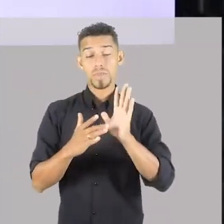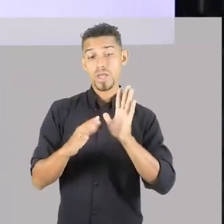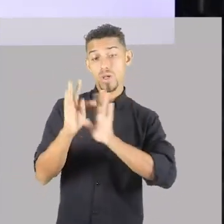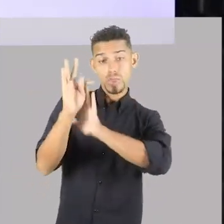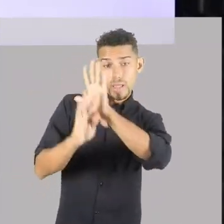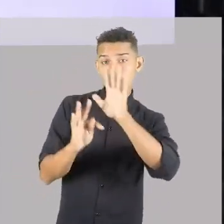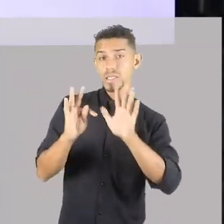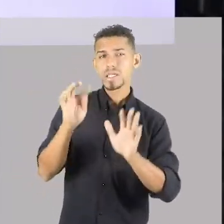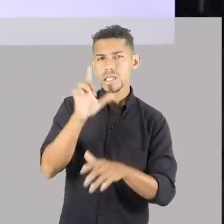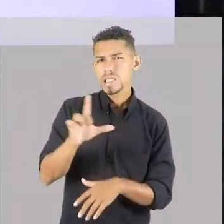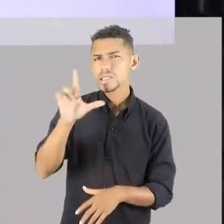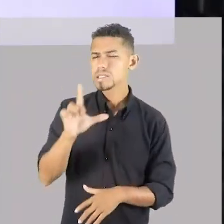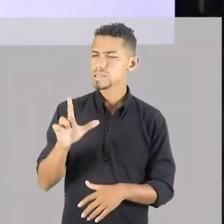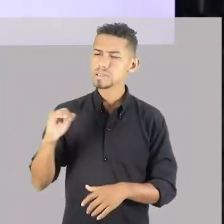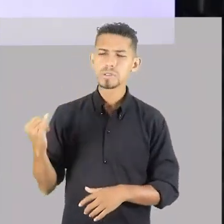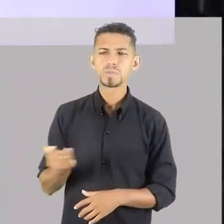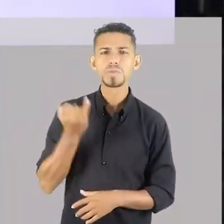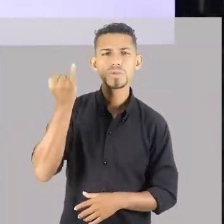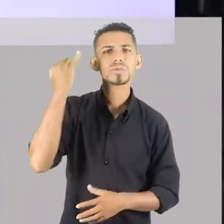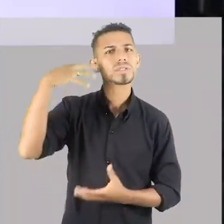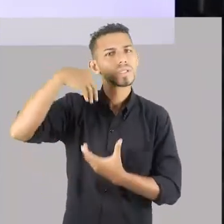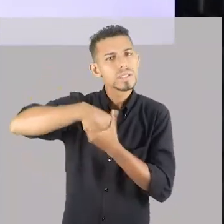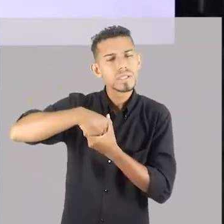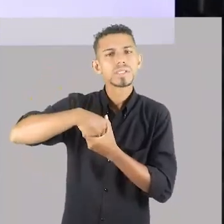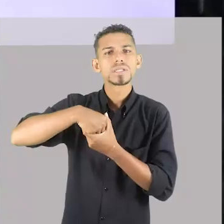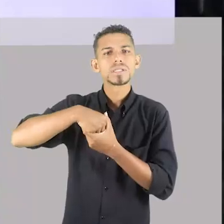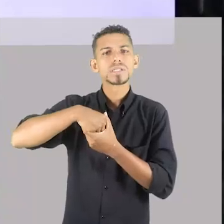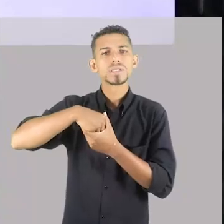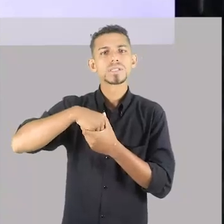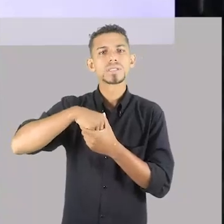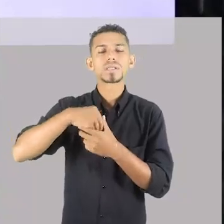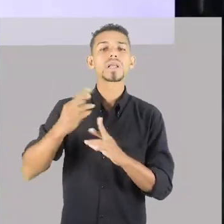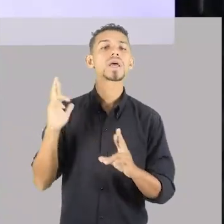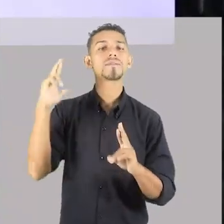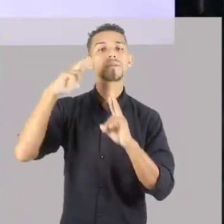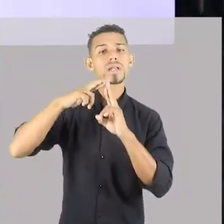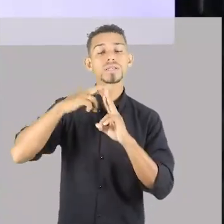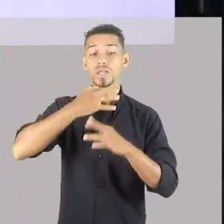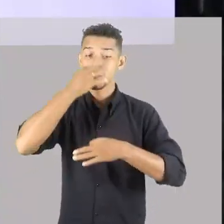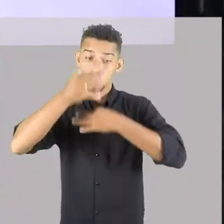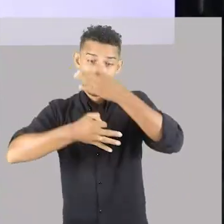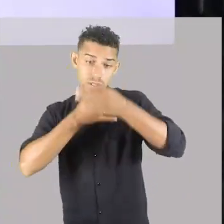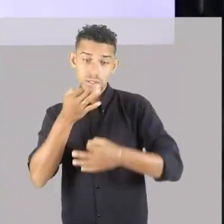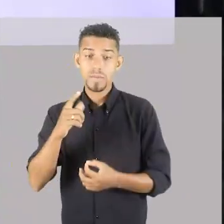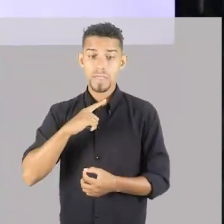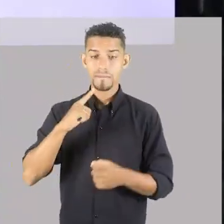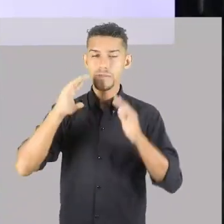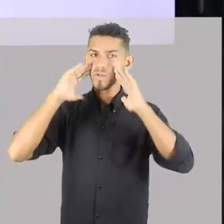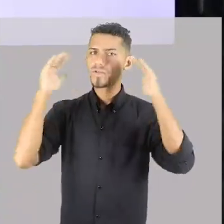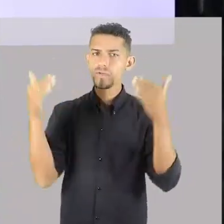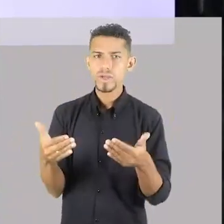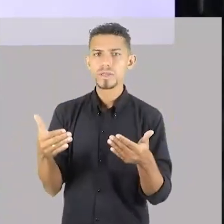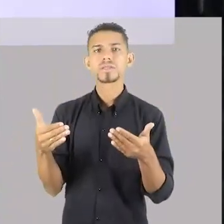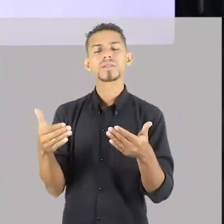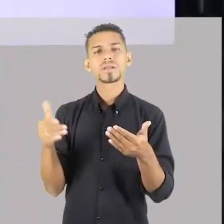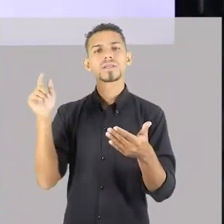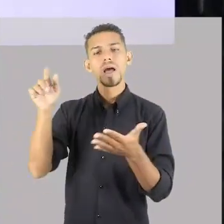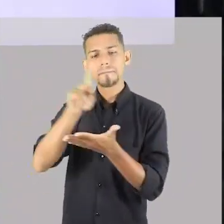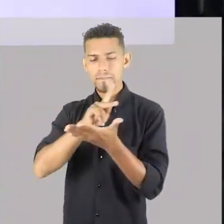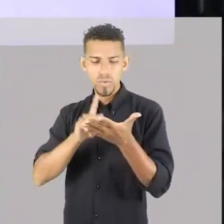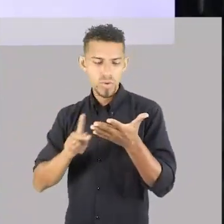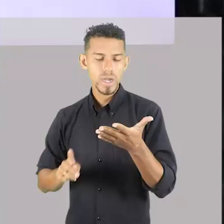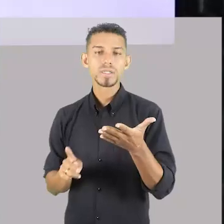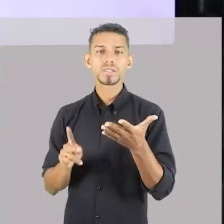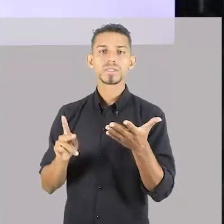literários, eles são essencialmente dentro da referência subjetiva. Aí temos ênfase na função poética